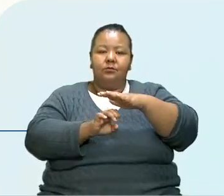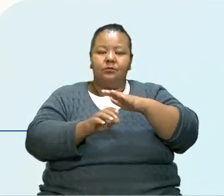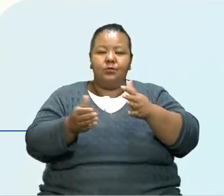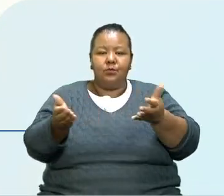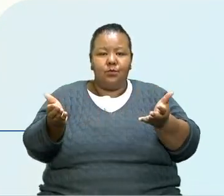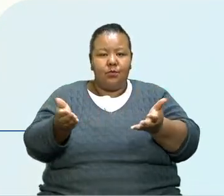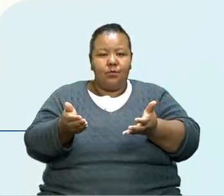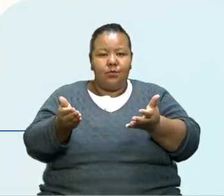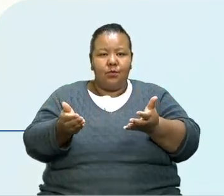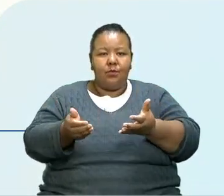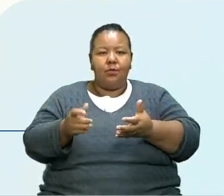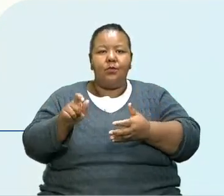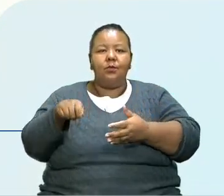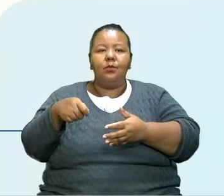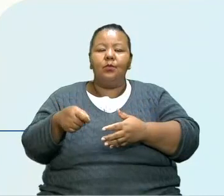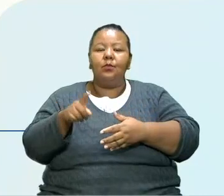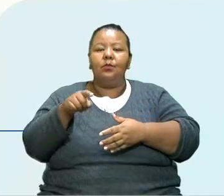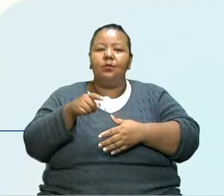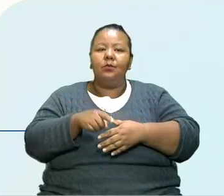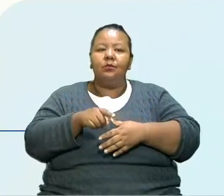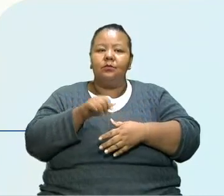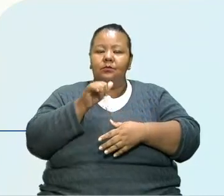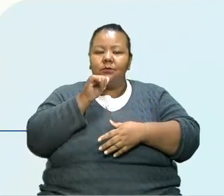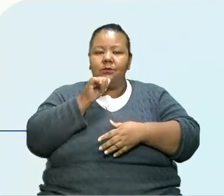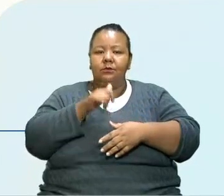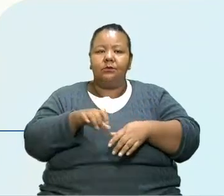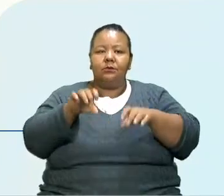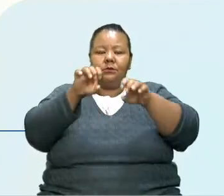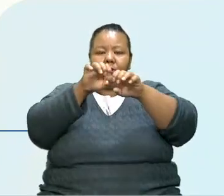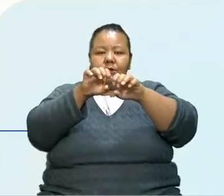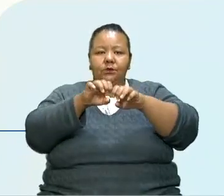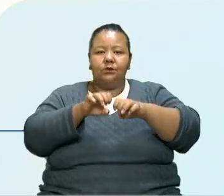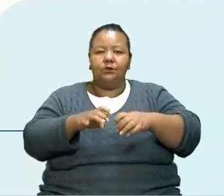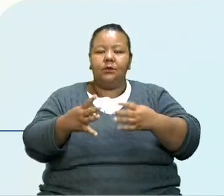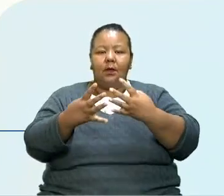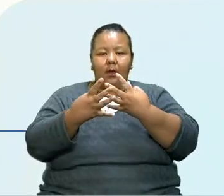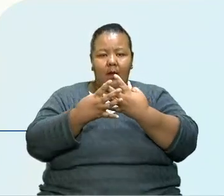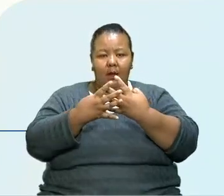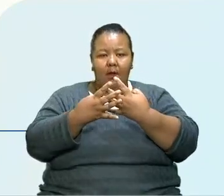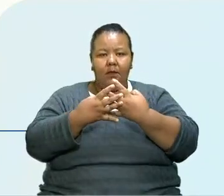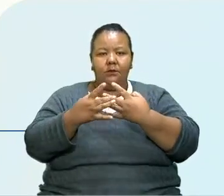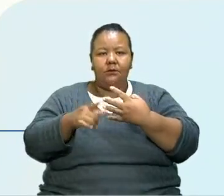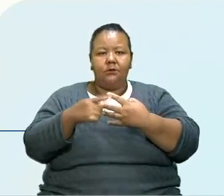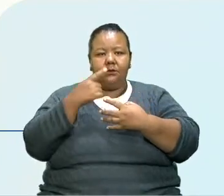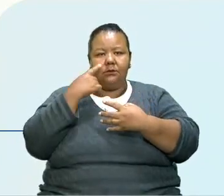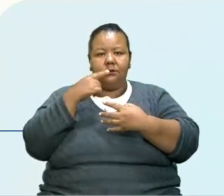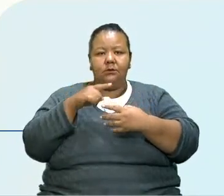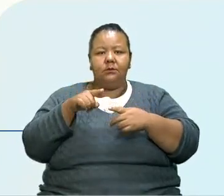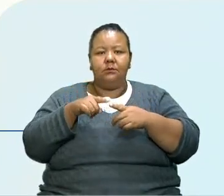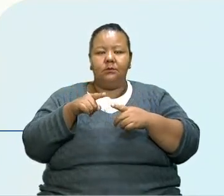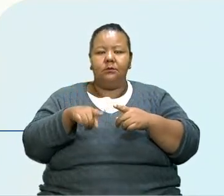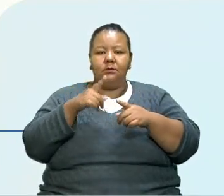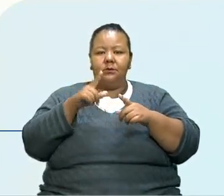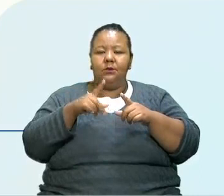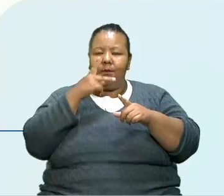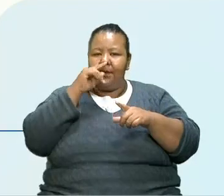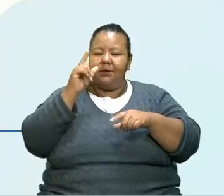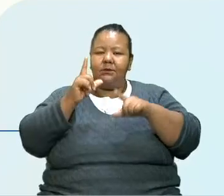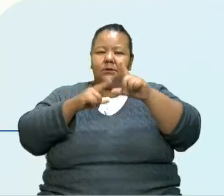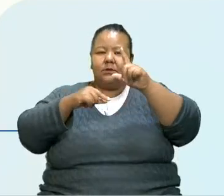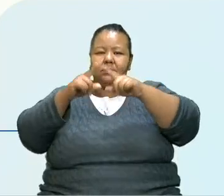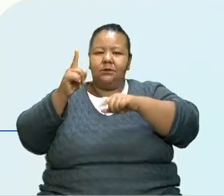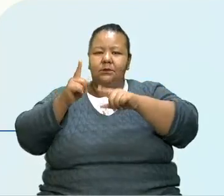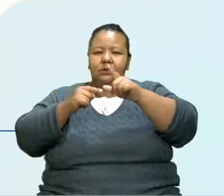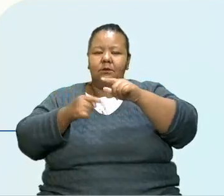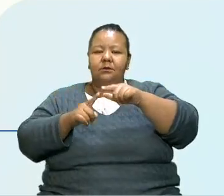contemporâneas. Quais essas estruturas contemporâneas? Eu tenho a minha estrutura em rede, que tem esse formato de estrela aqui.